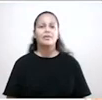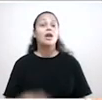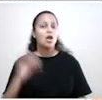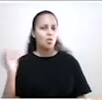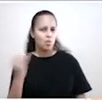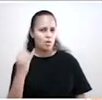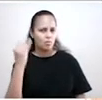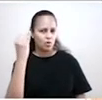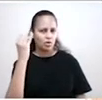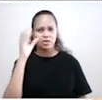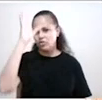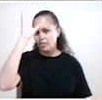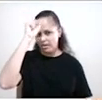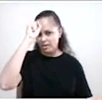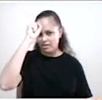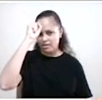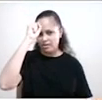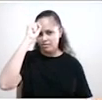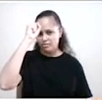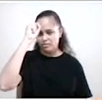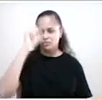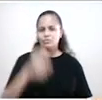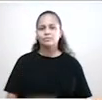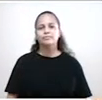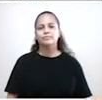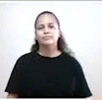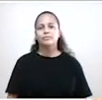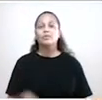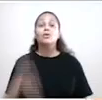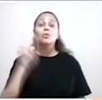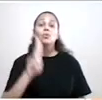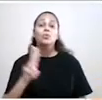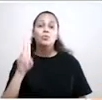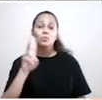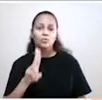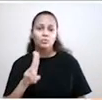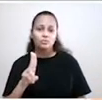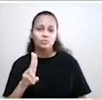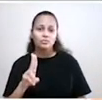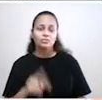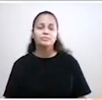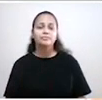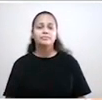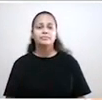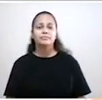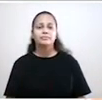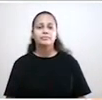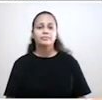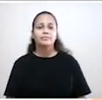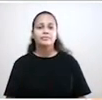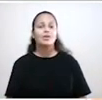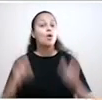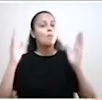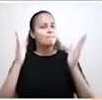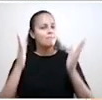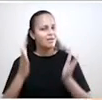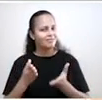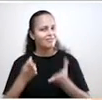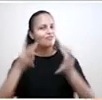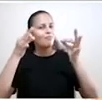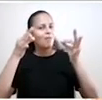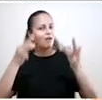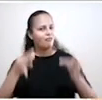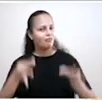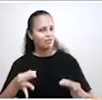Algo muito importante aprendemos recentemente. Olha só, o uso do present perfect, do